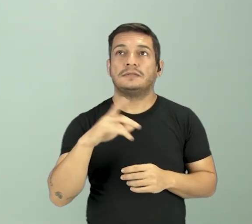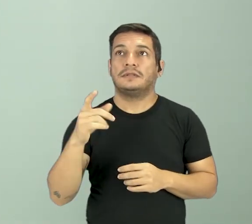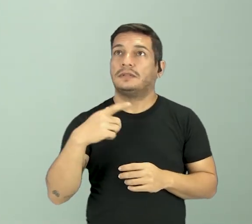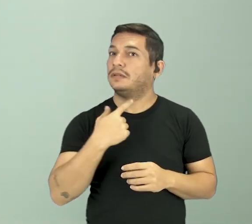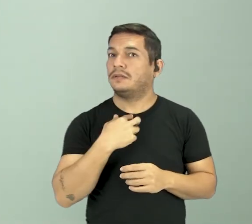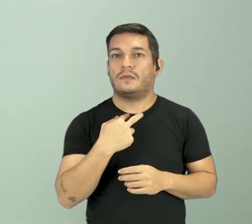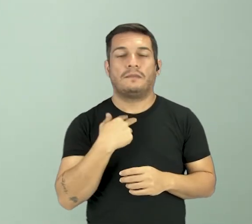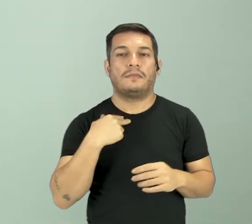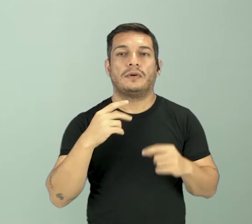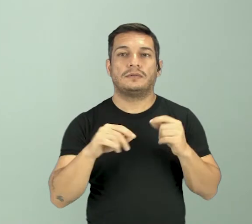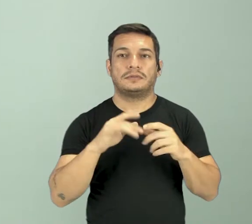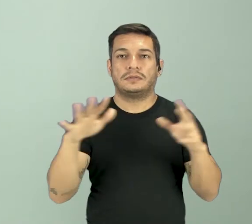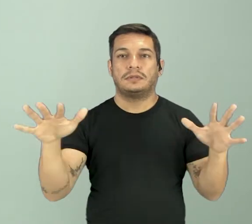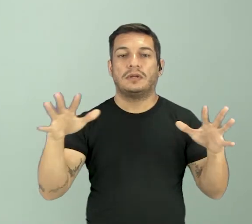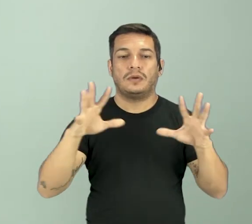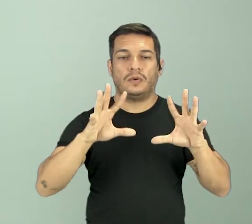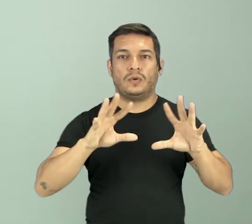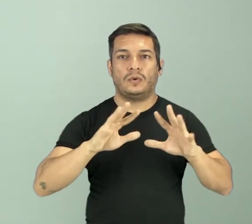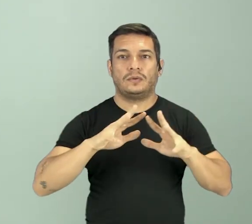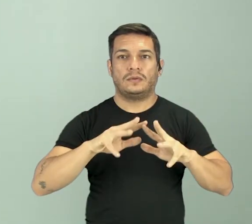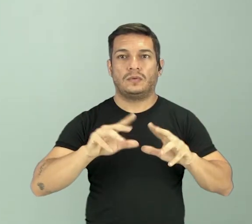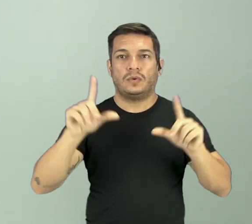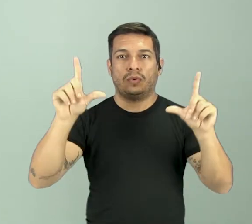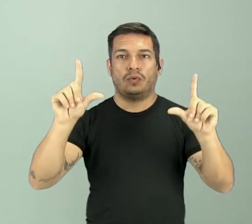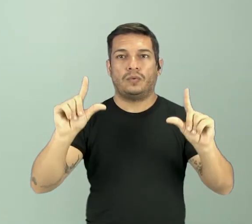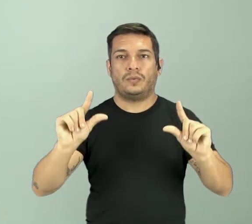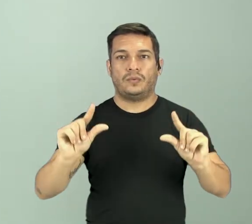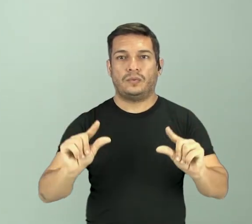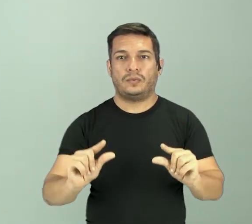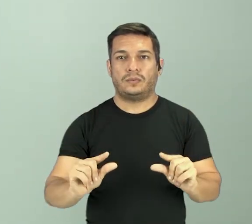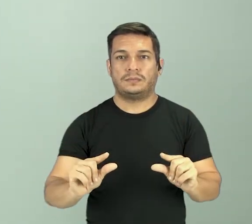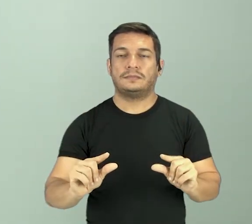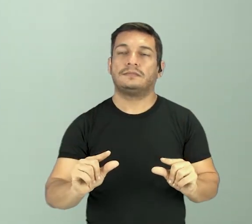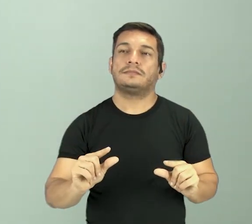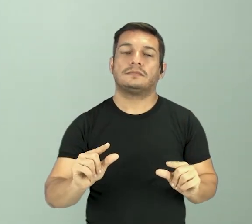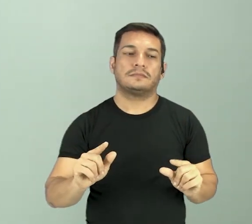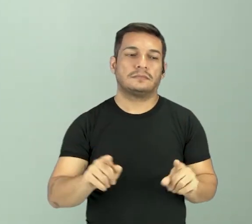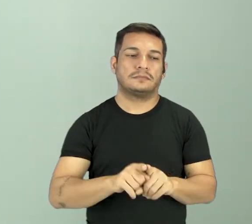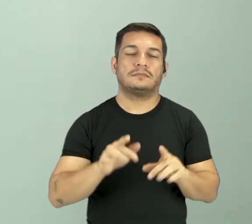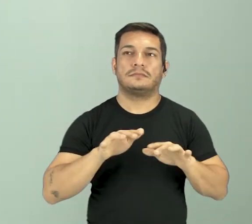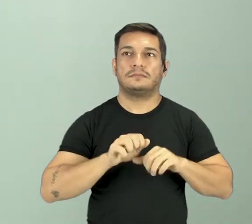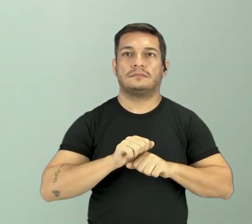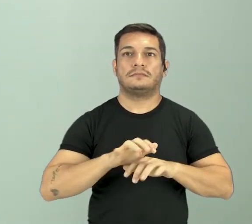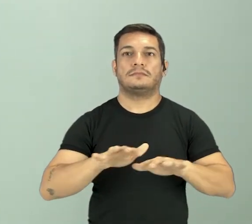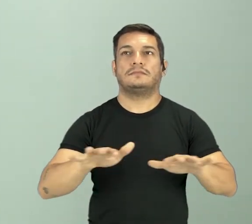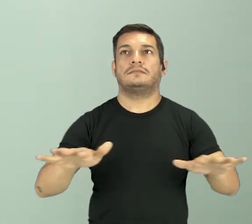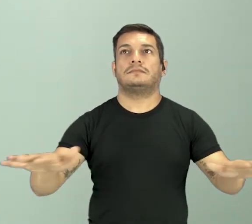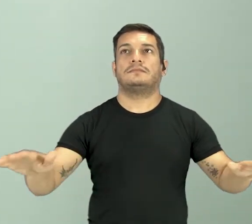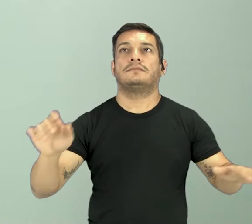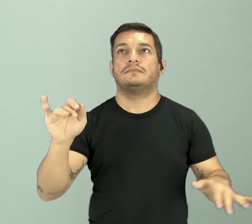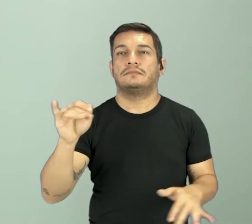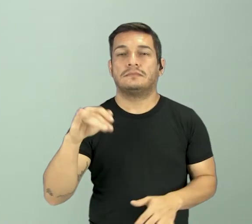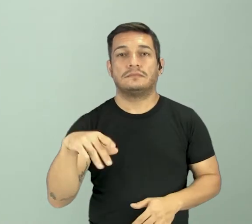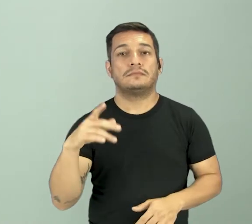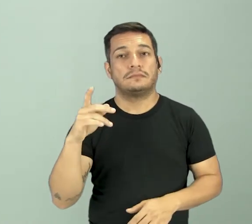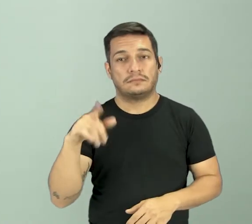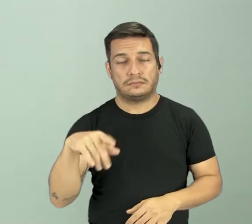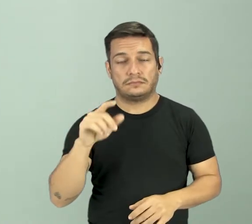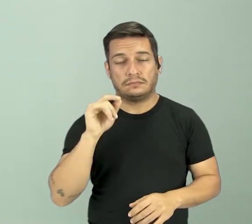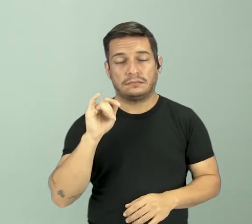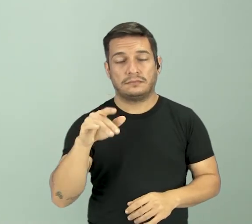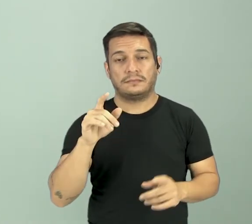ser tão grande e aí o transformador vai fazer o quê? Reduz essa tensão e deixa com que a saída seja somente o necessário